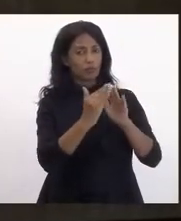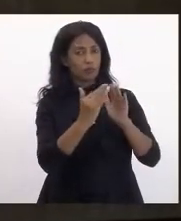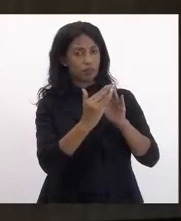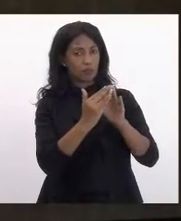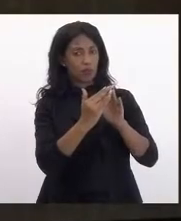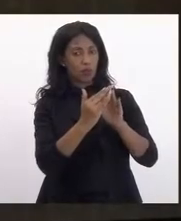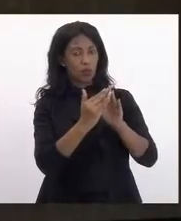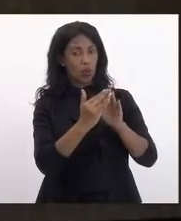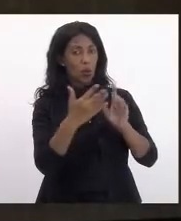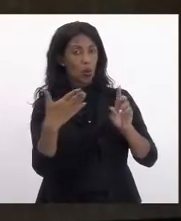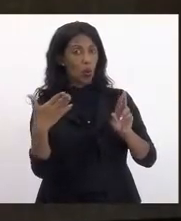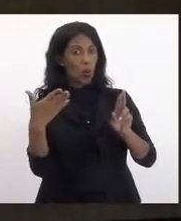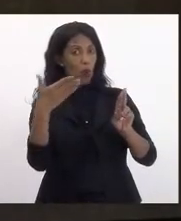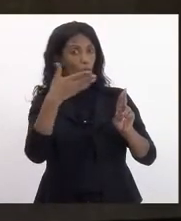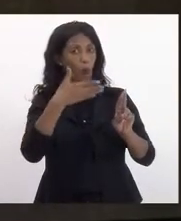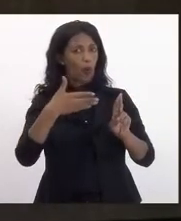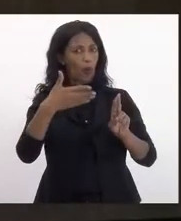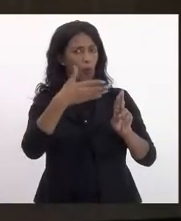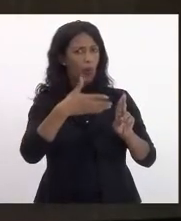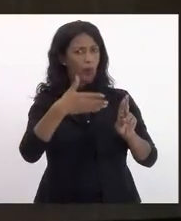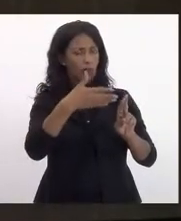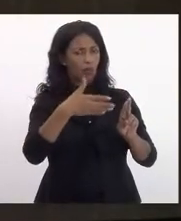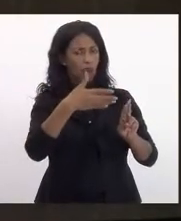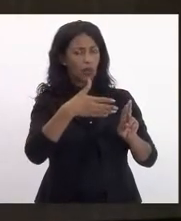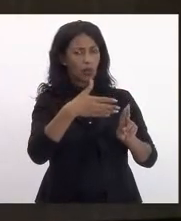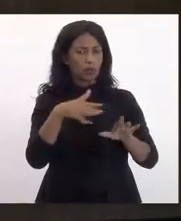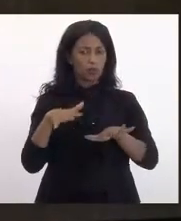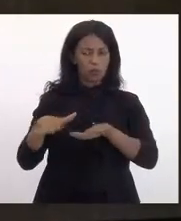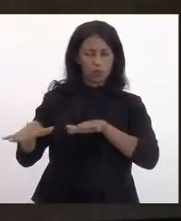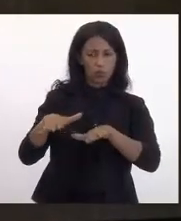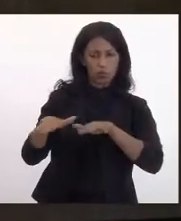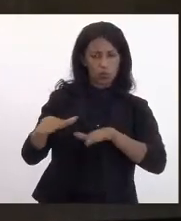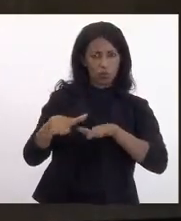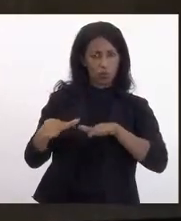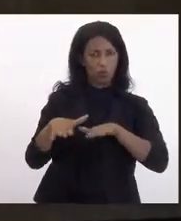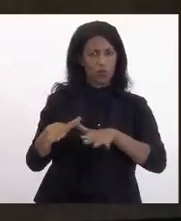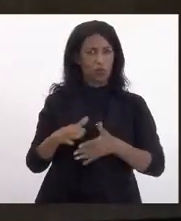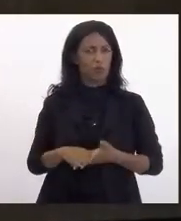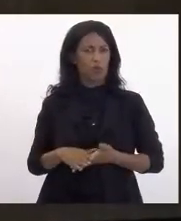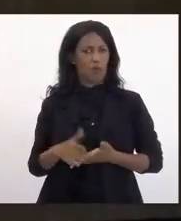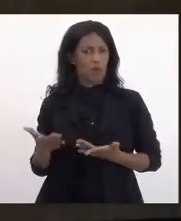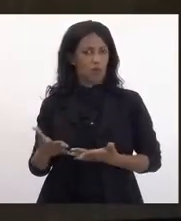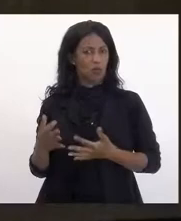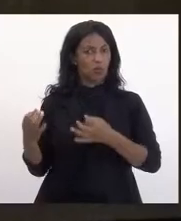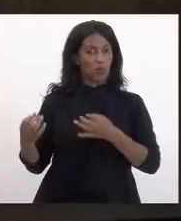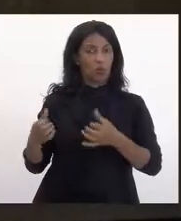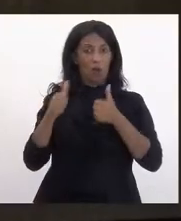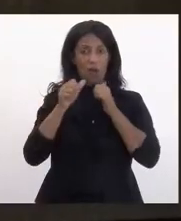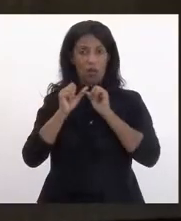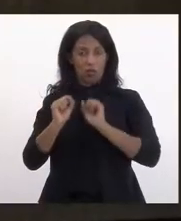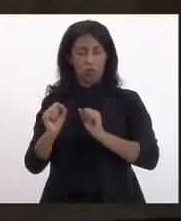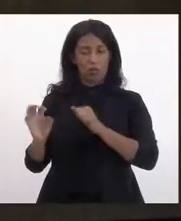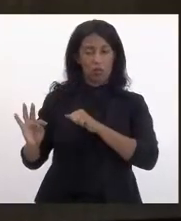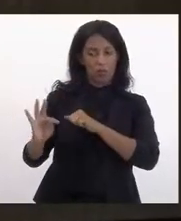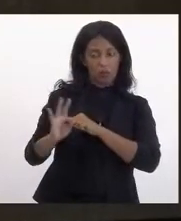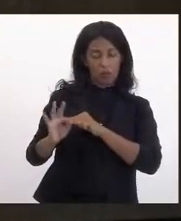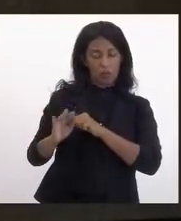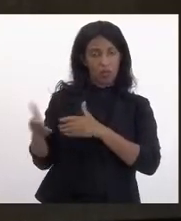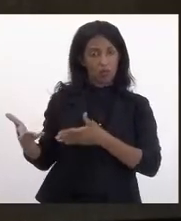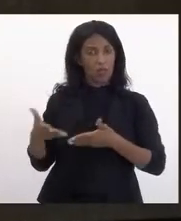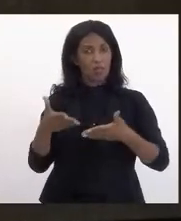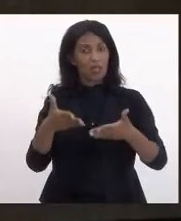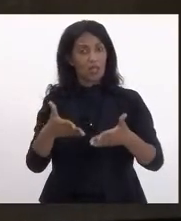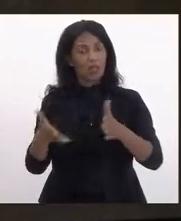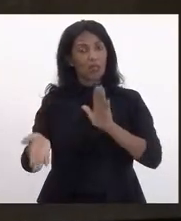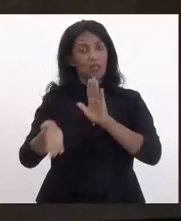com o protagonismo dos movimentos populares e sociais de habitação popular, com o devido assessoramento técnico, evidentemente. E é isso que a gente